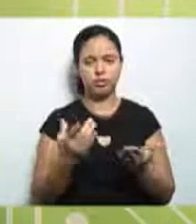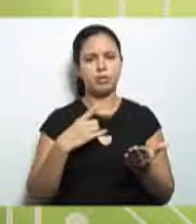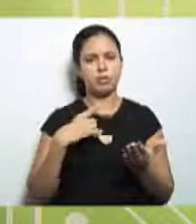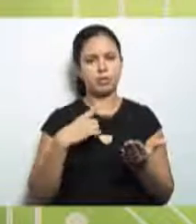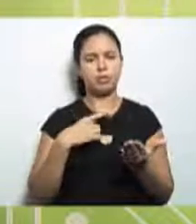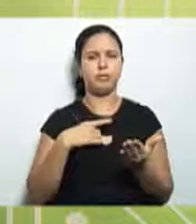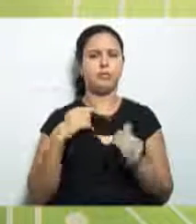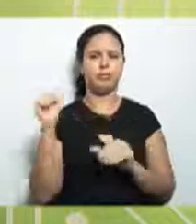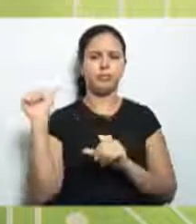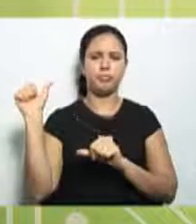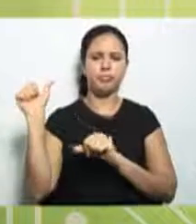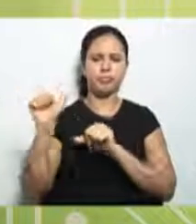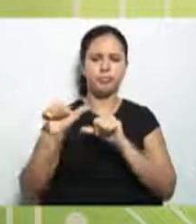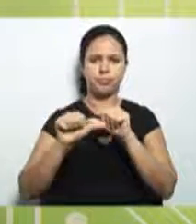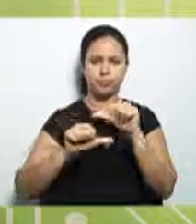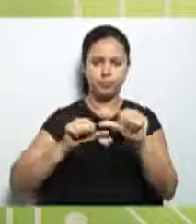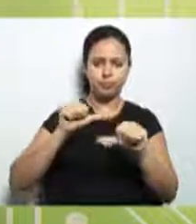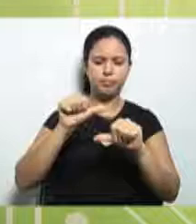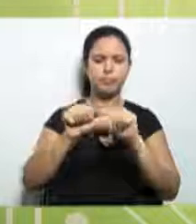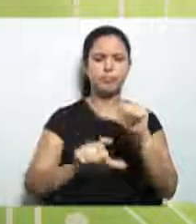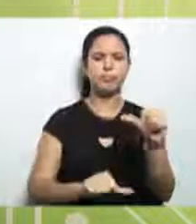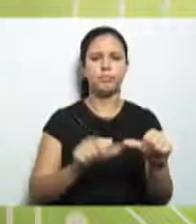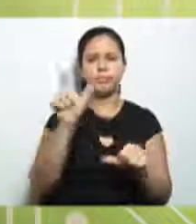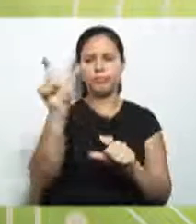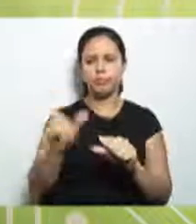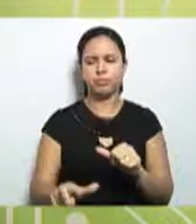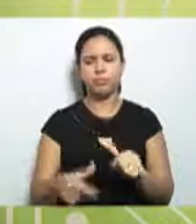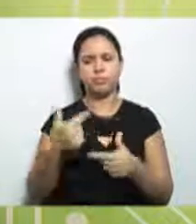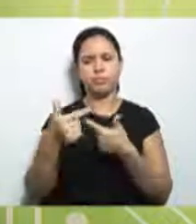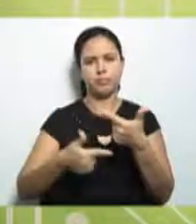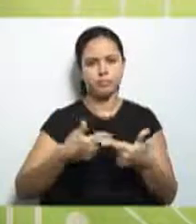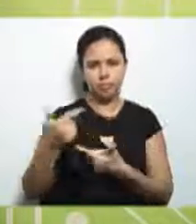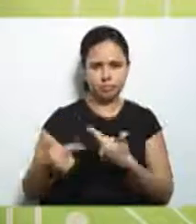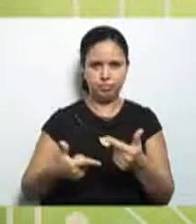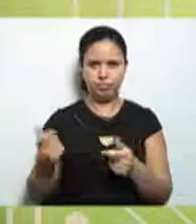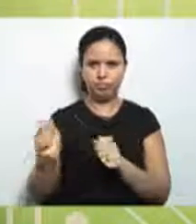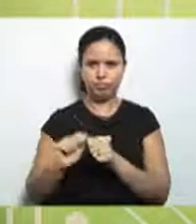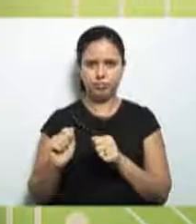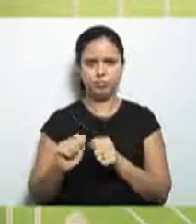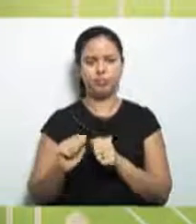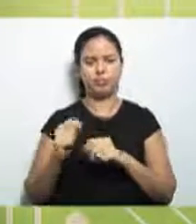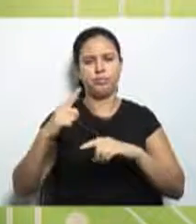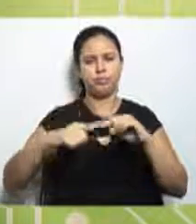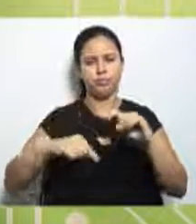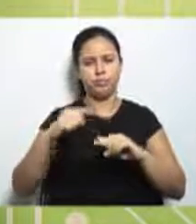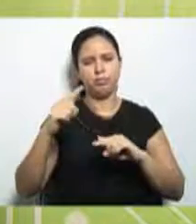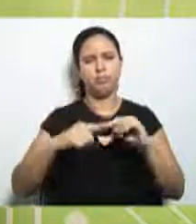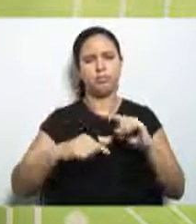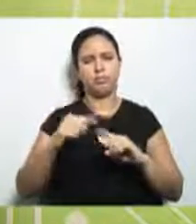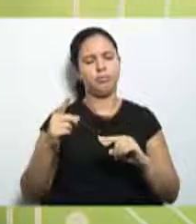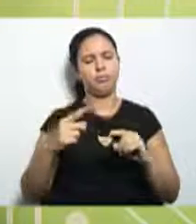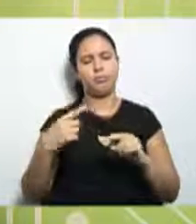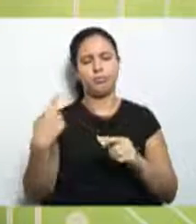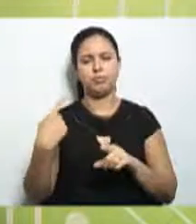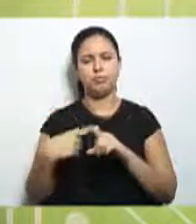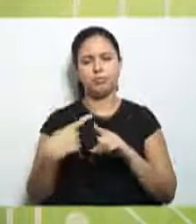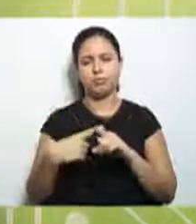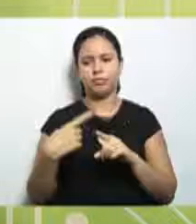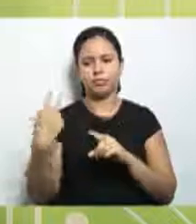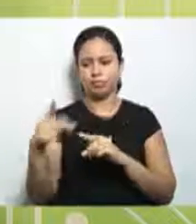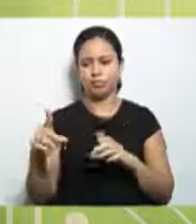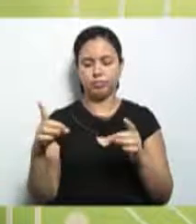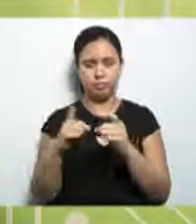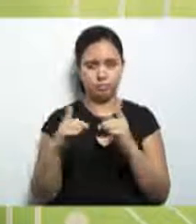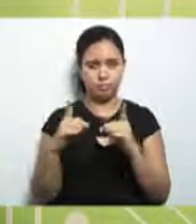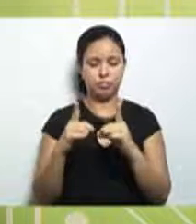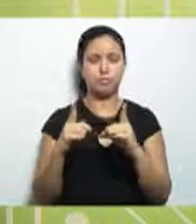houveram muitas transformações nesse modo de produção, né? Tal a sua dinâmica. Ele é muito